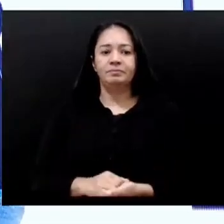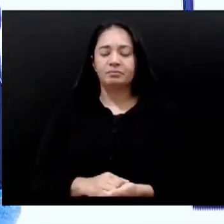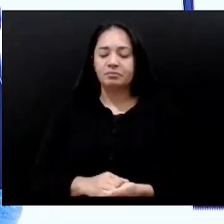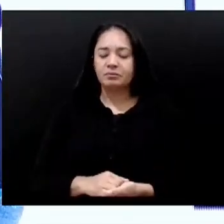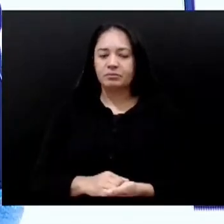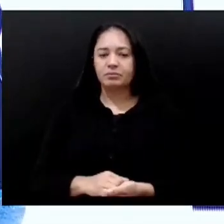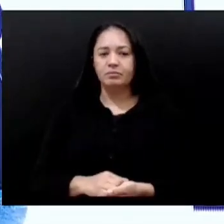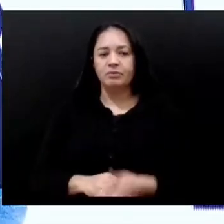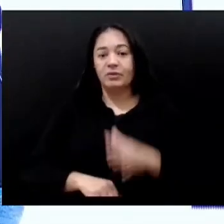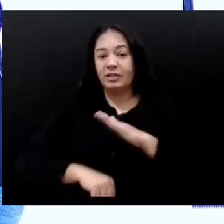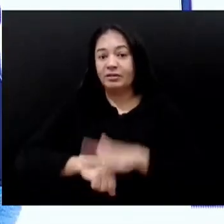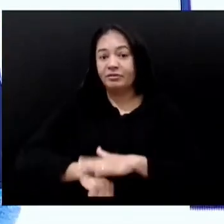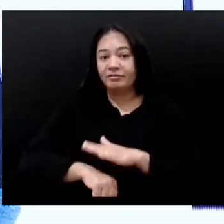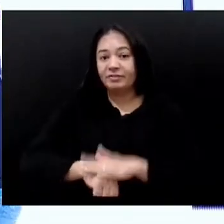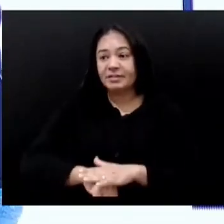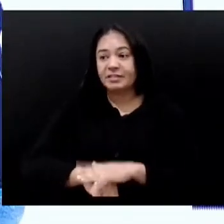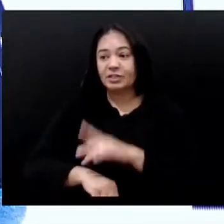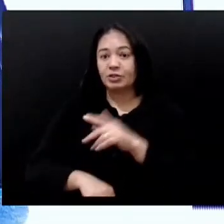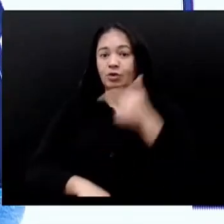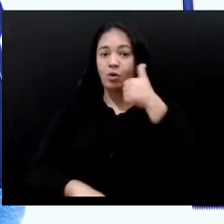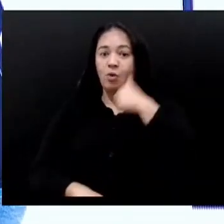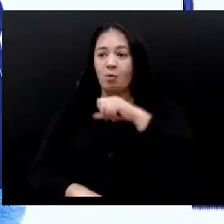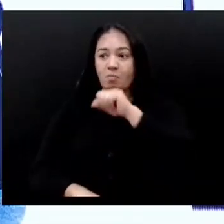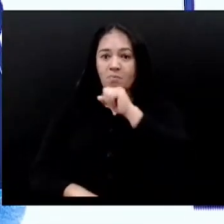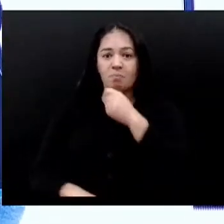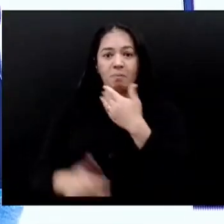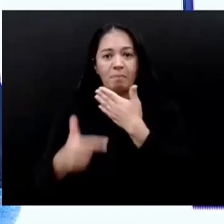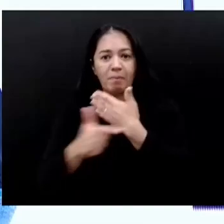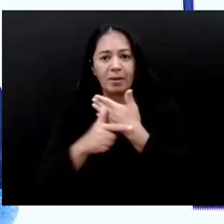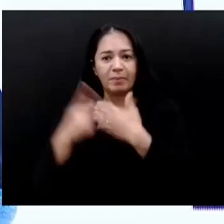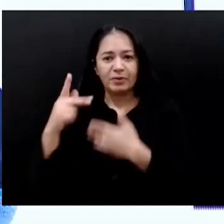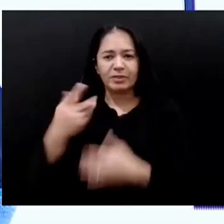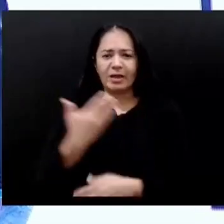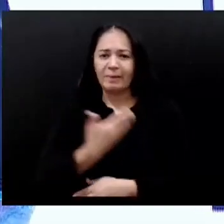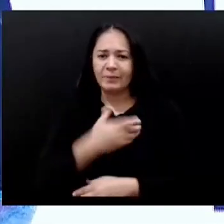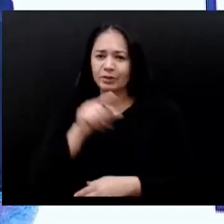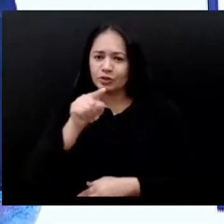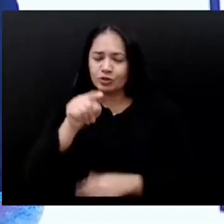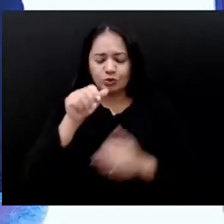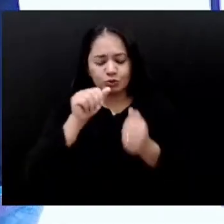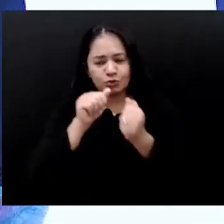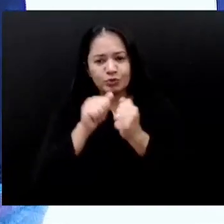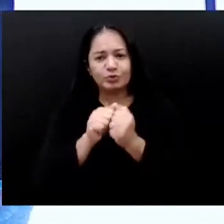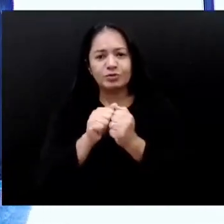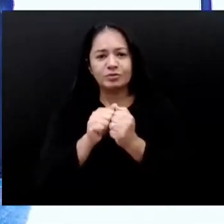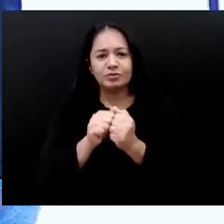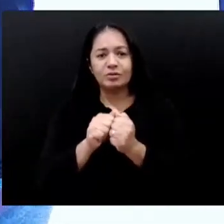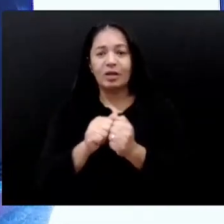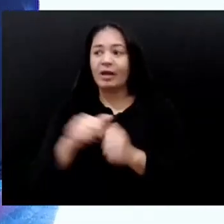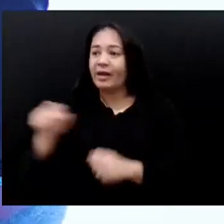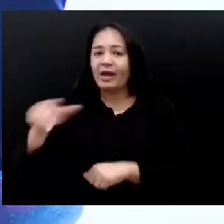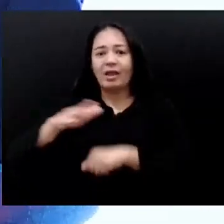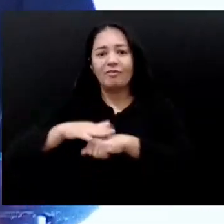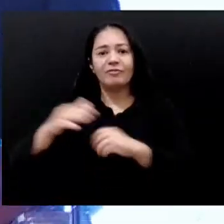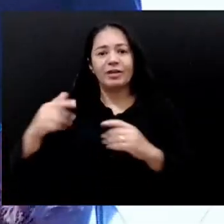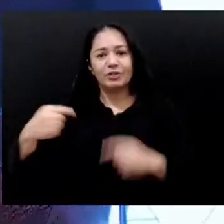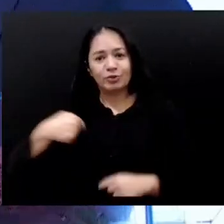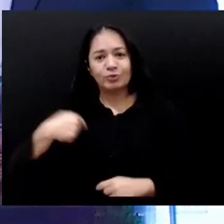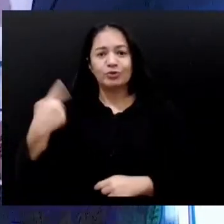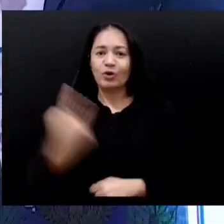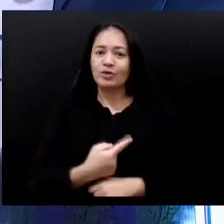fez como mãe, né, como amiga, com você, fazendo com a gente, né,